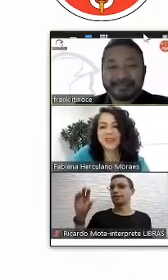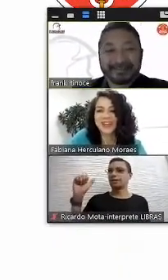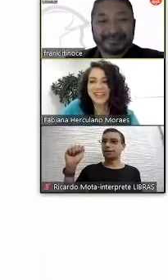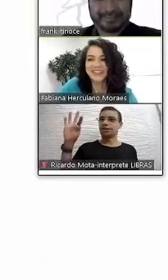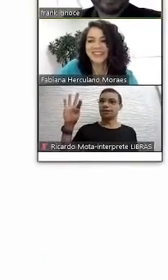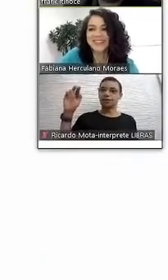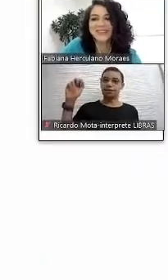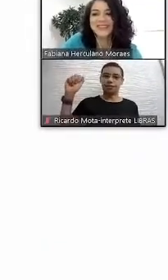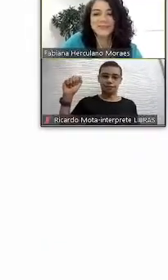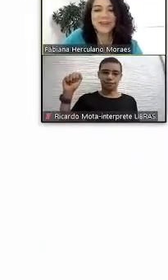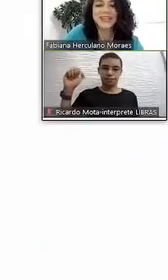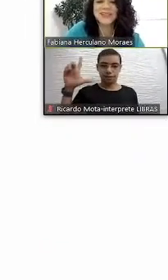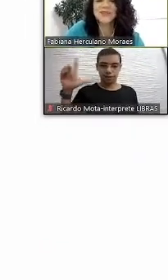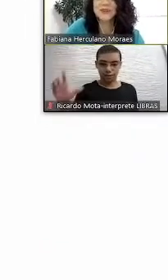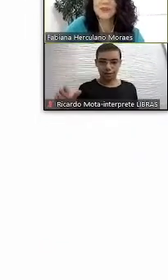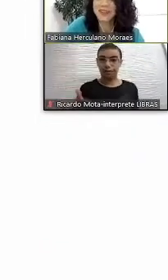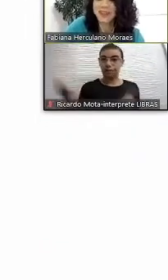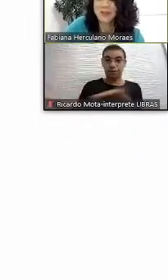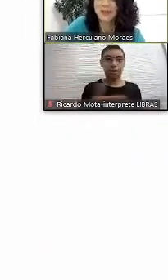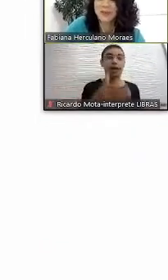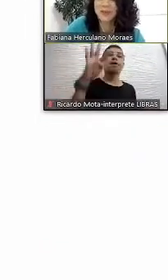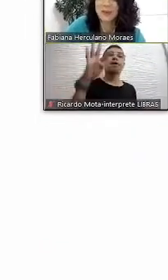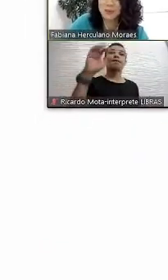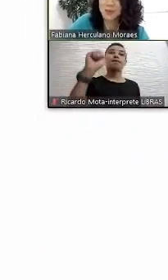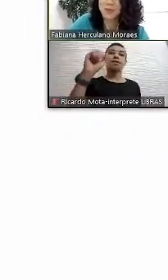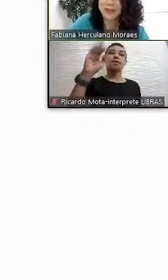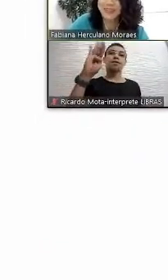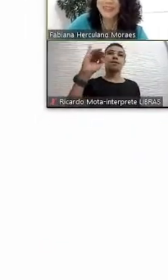muito obrigada. Sua palestra foi no time, que